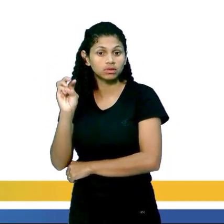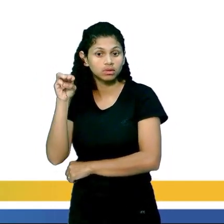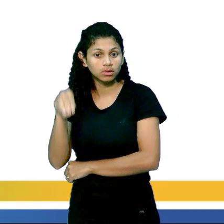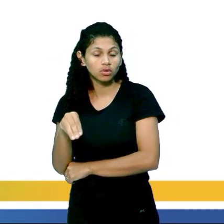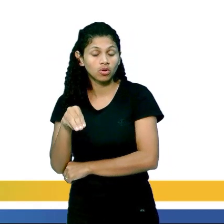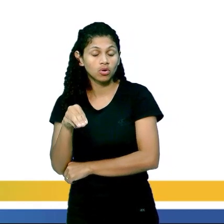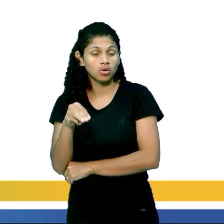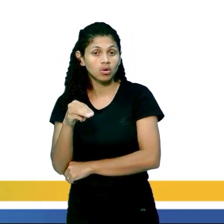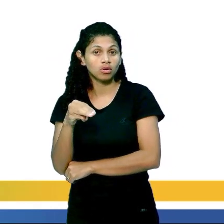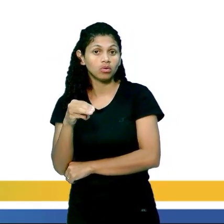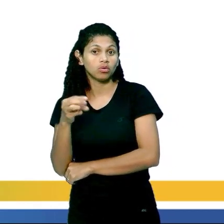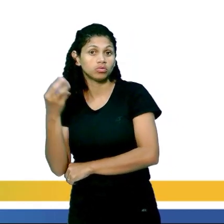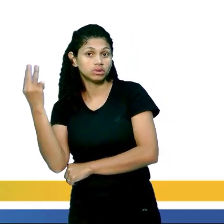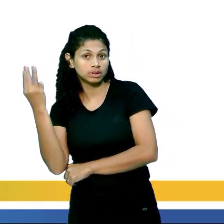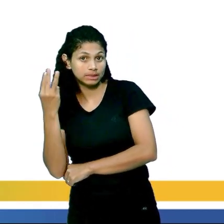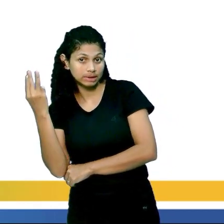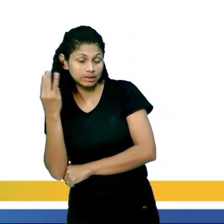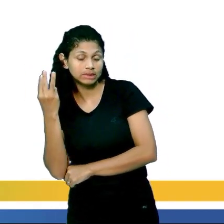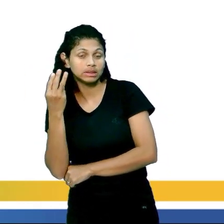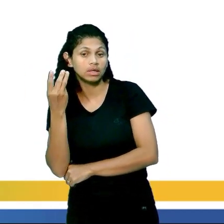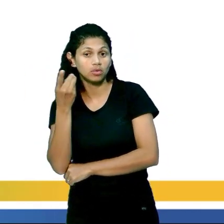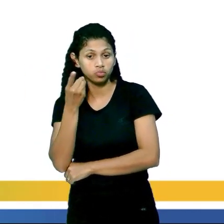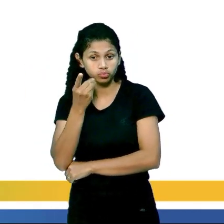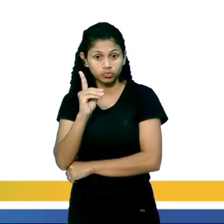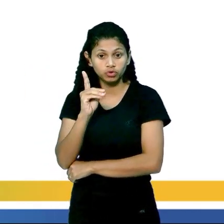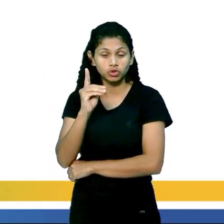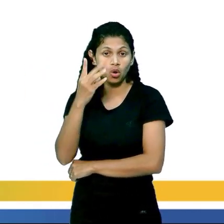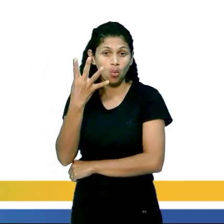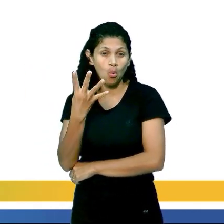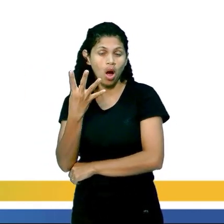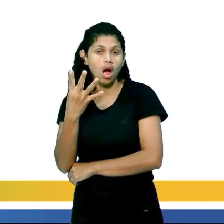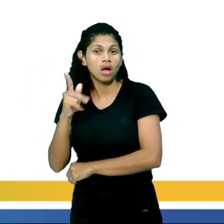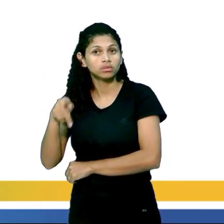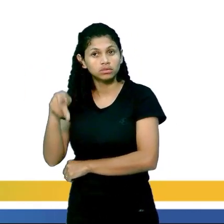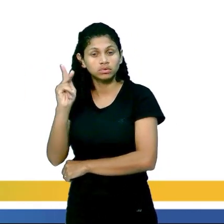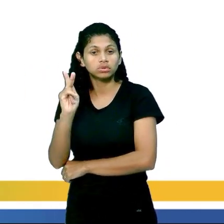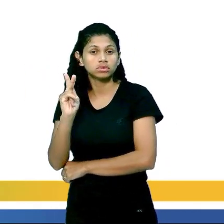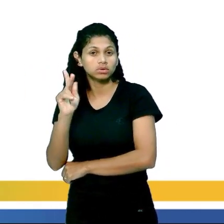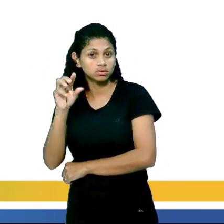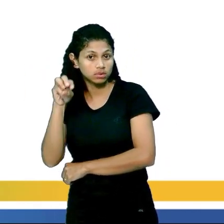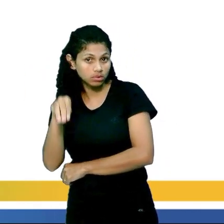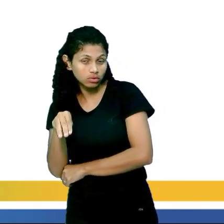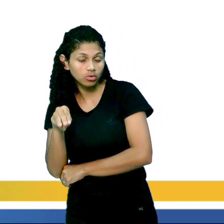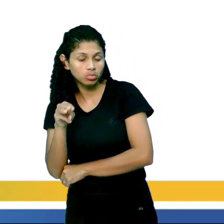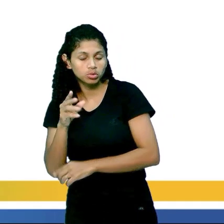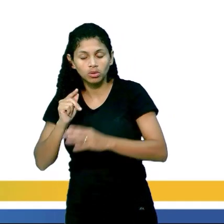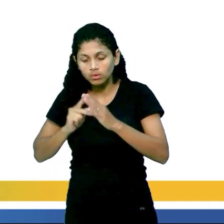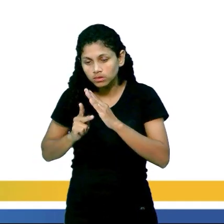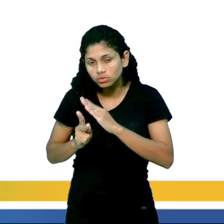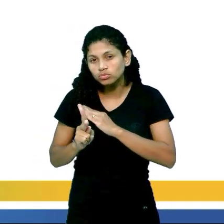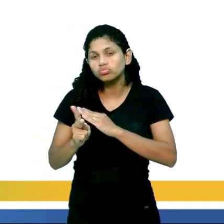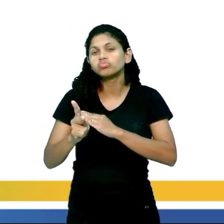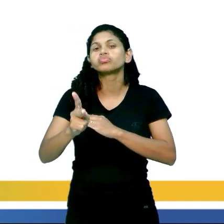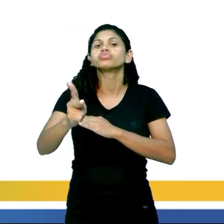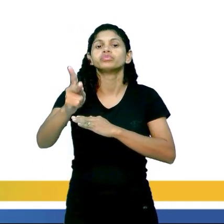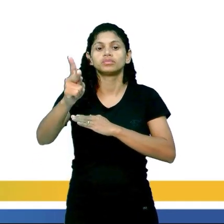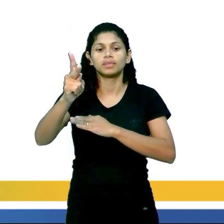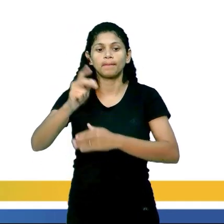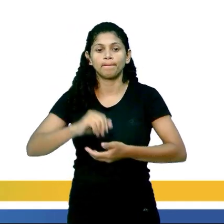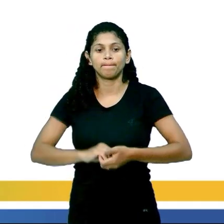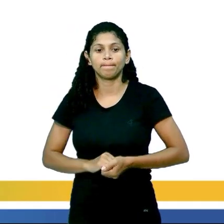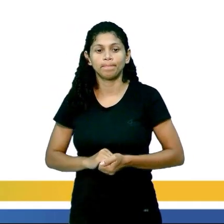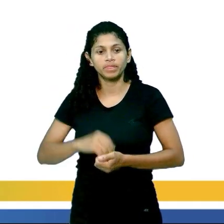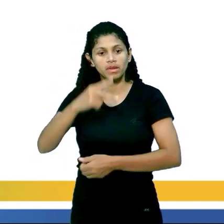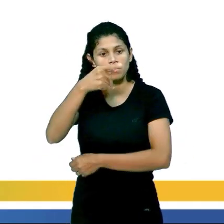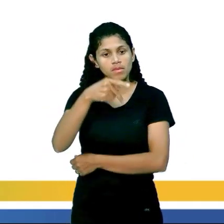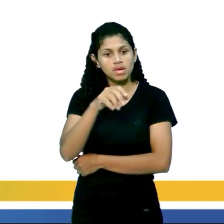km e assim sucessivamente. Nós temos essa PA. Temos A15 igual